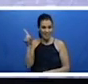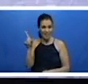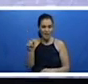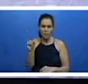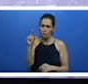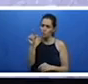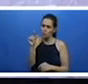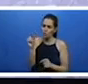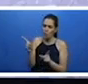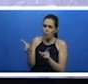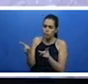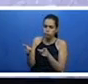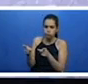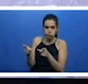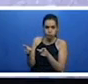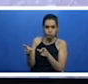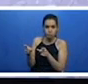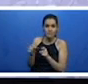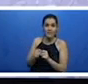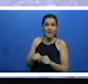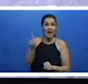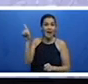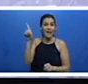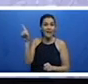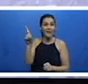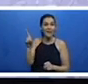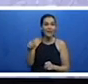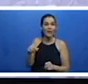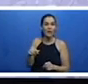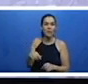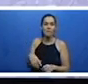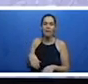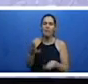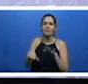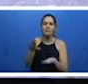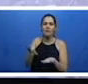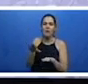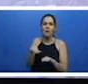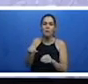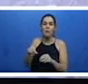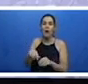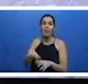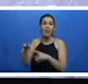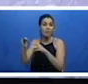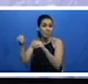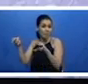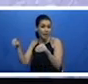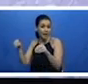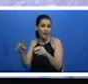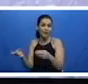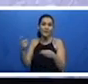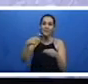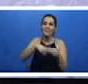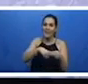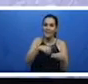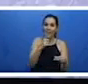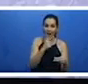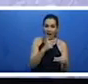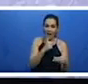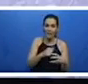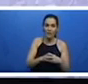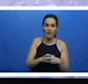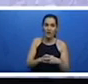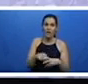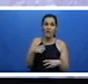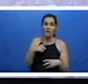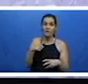de 15 centímetros de comprimento. Ele fica mais tempo fora d'água do que dentro. Ele consegue armazenar na sua boca um grande